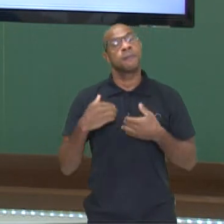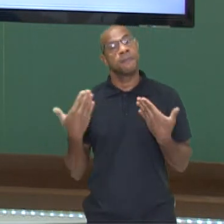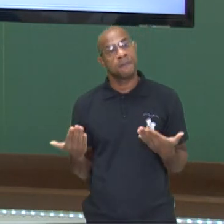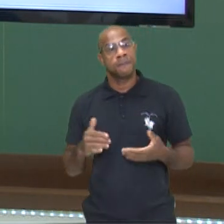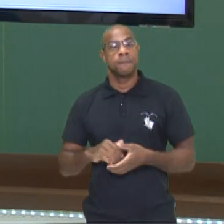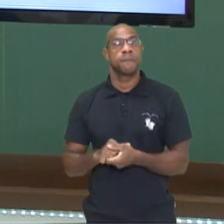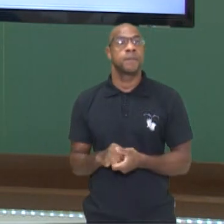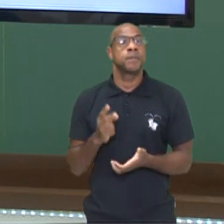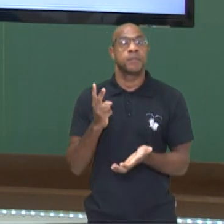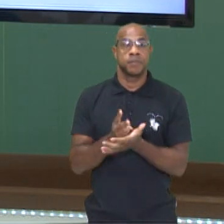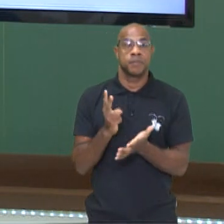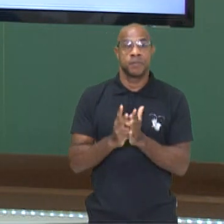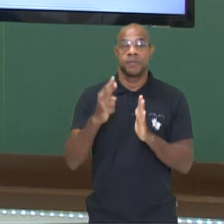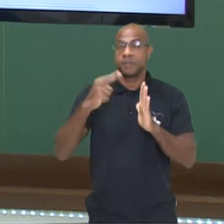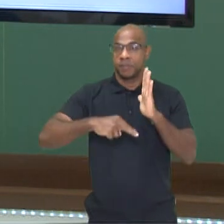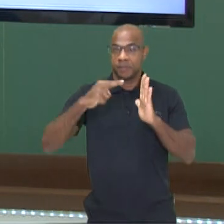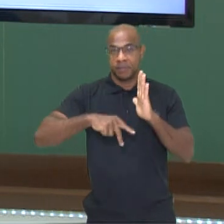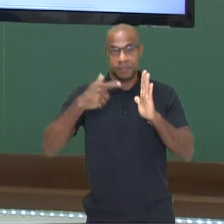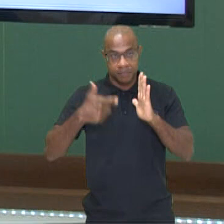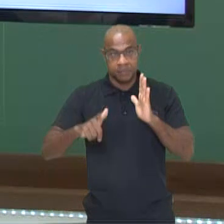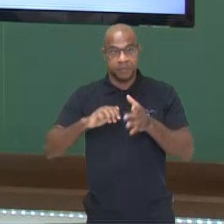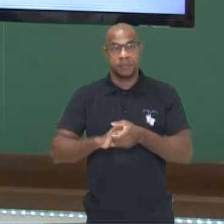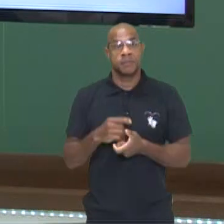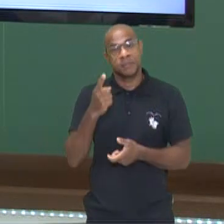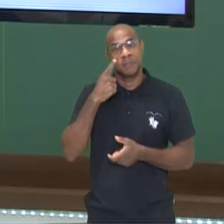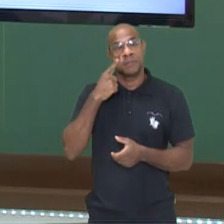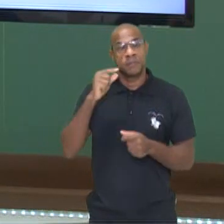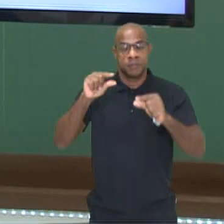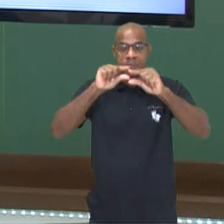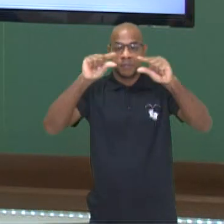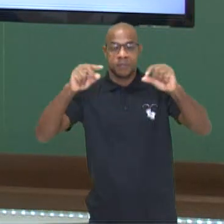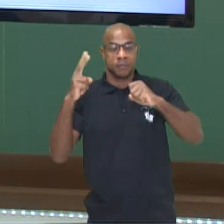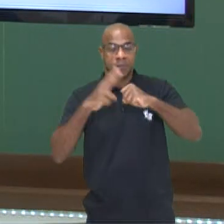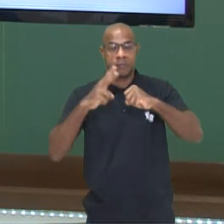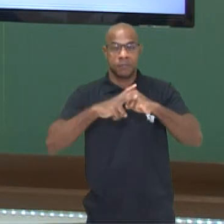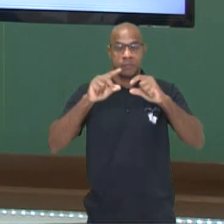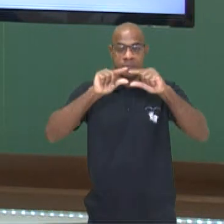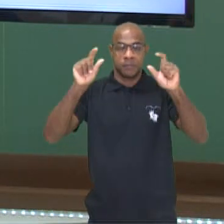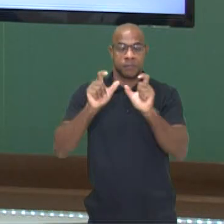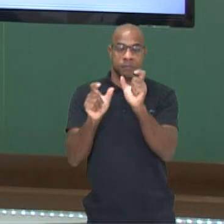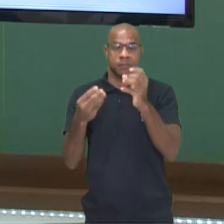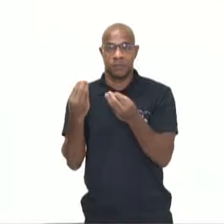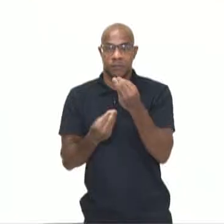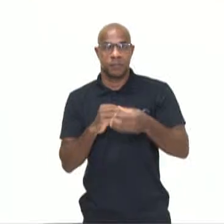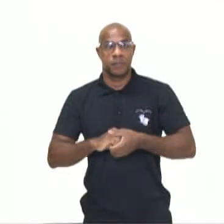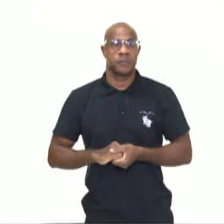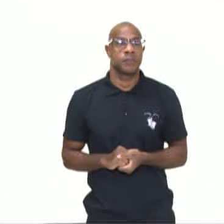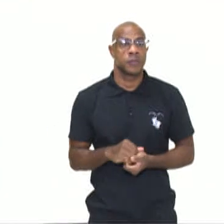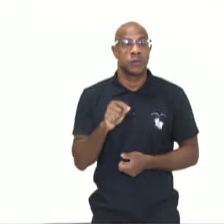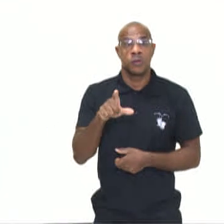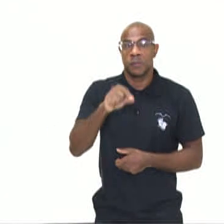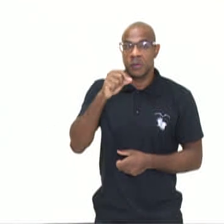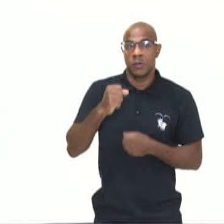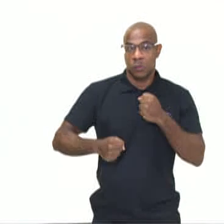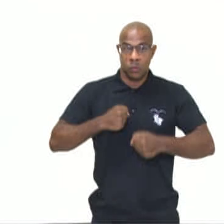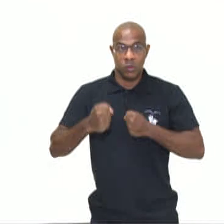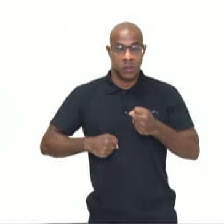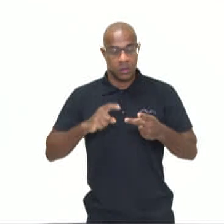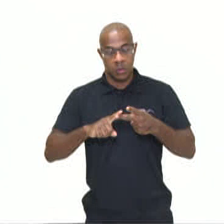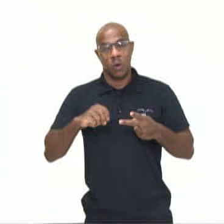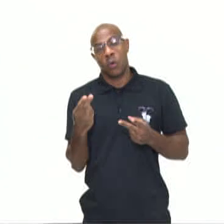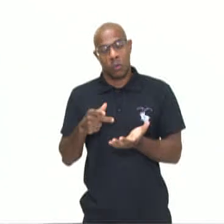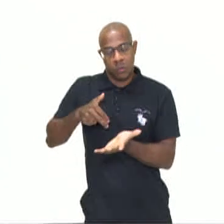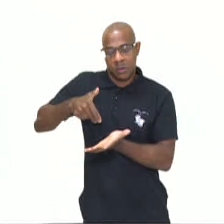Ainda vamos reler essa chamada prestando atenção nas formas verbais. Vamos lá. Você prefere correr